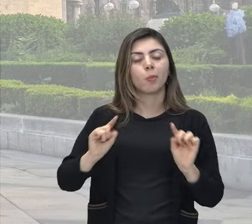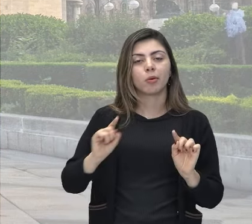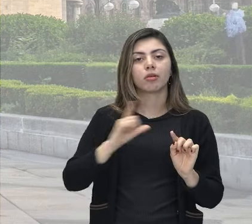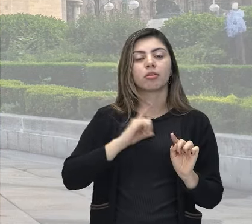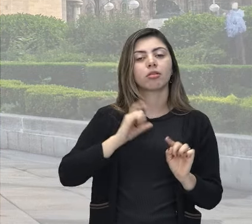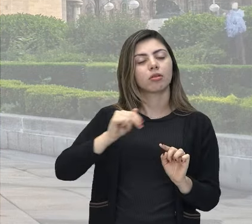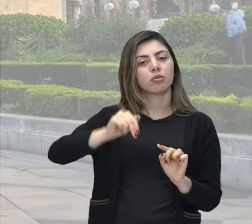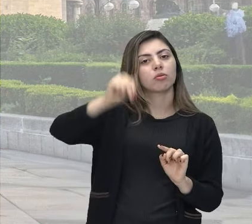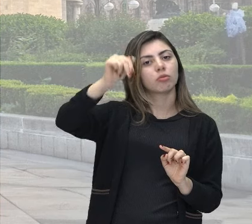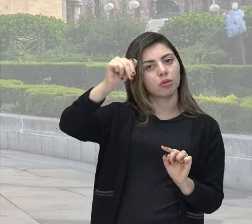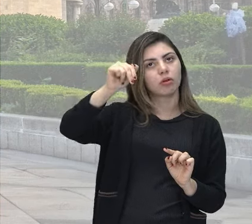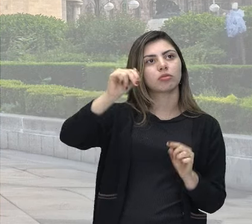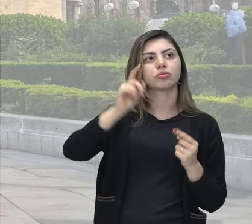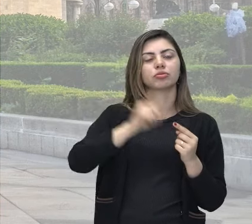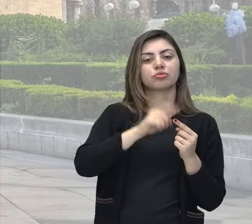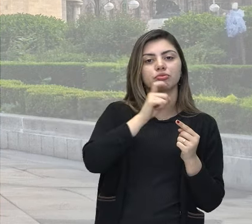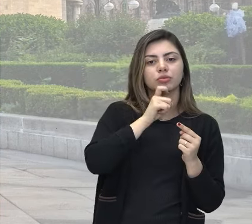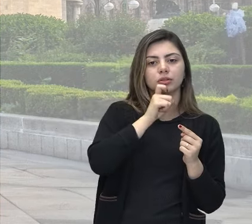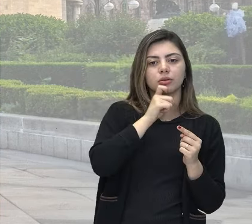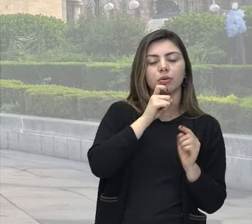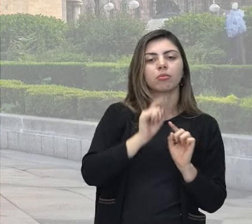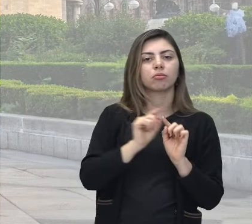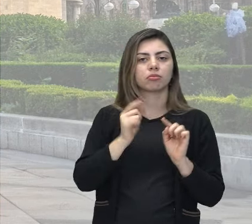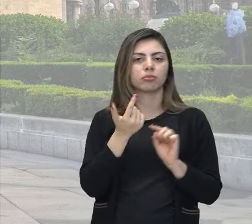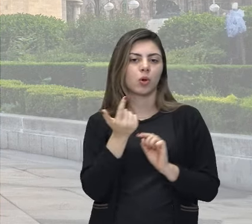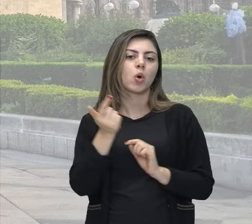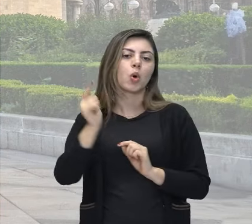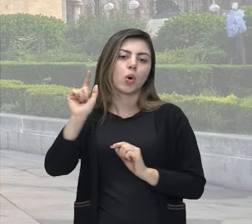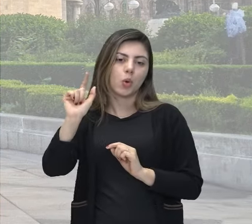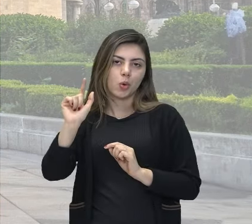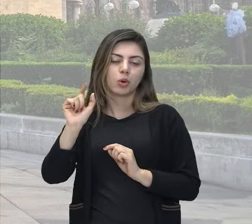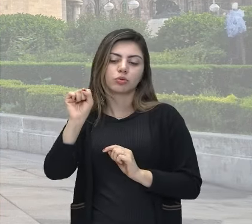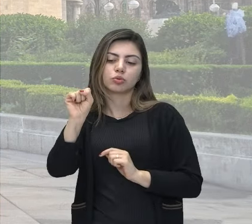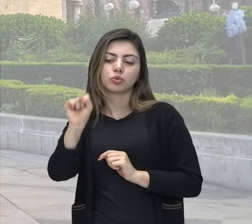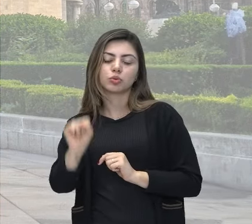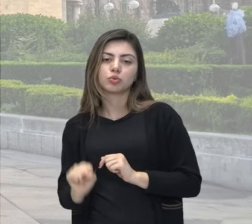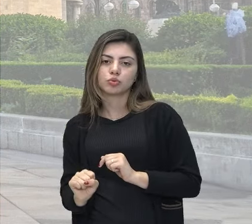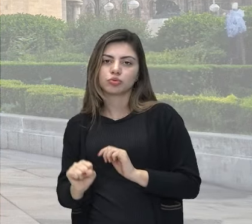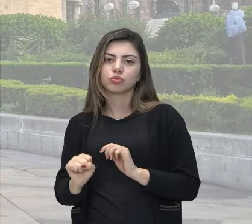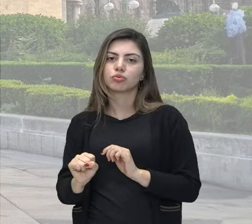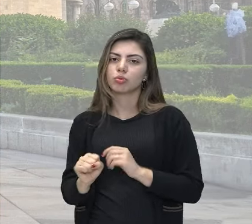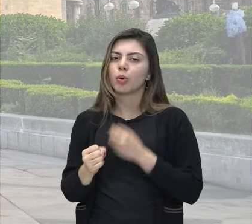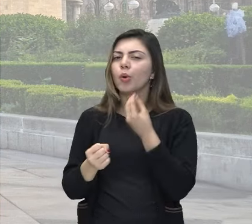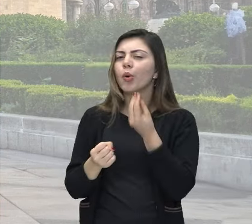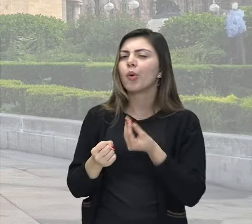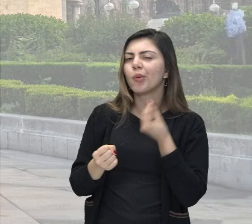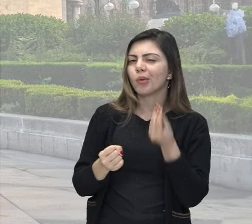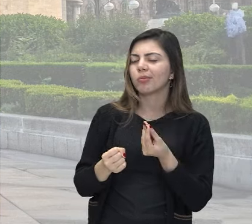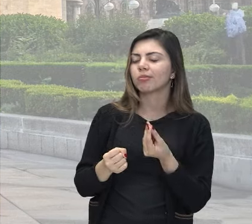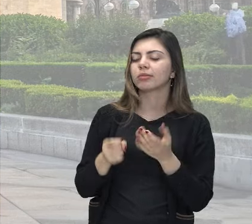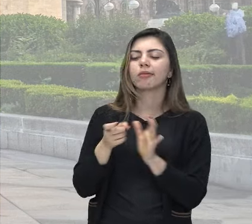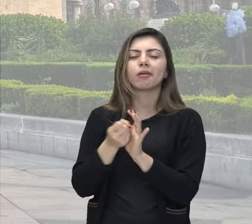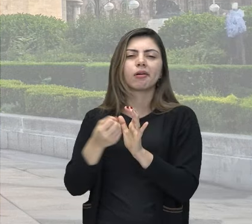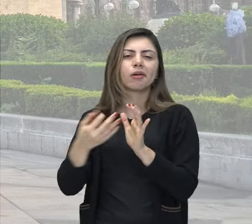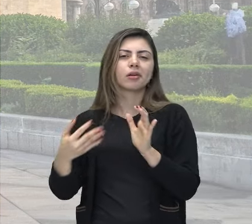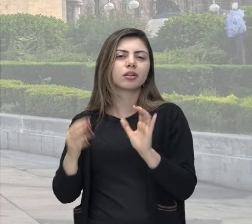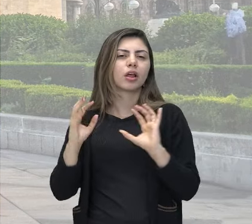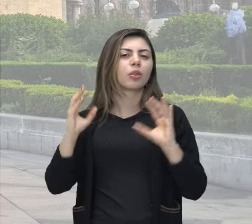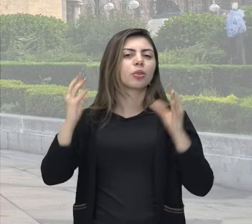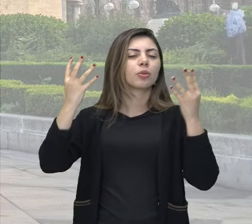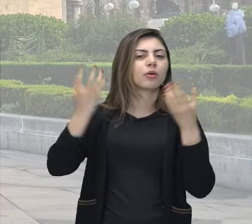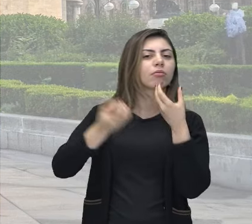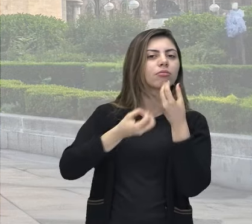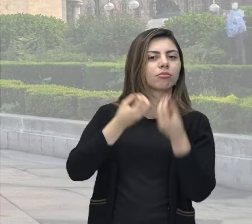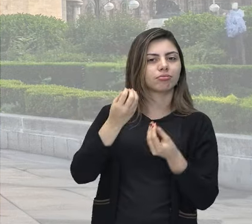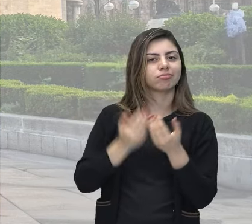norte, também teremos o quê? O clima na parte do sul do México. E quais serão as características do